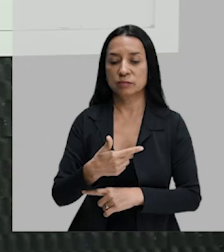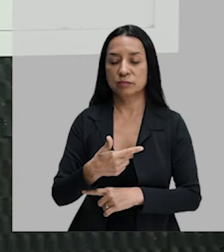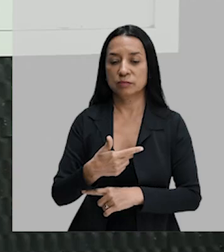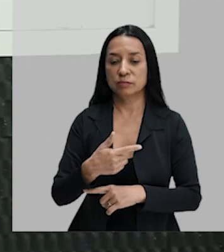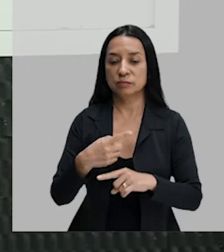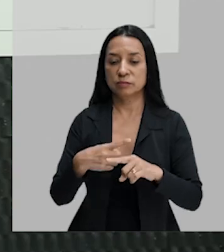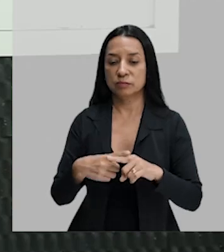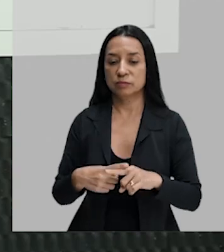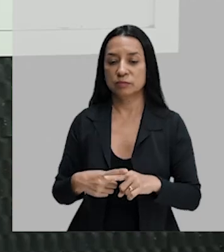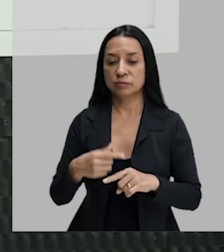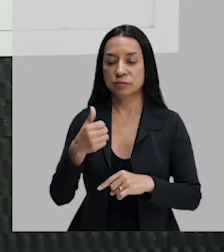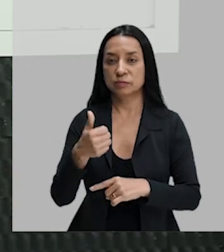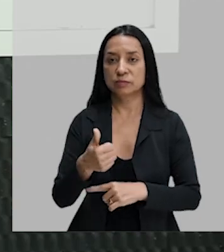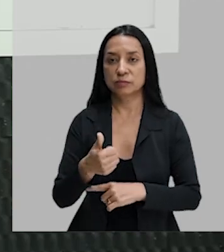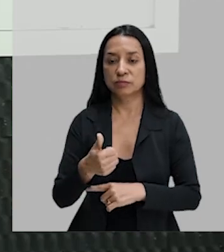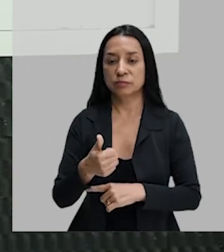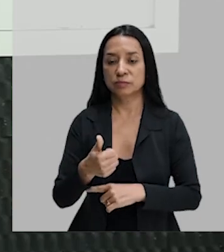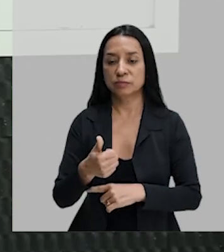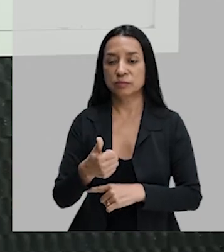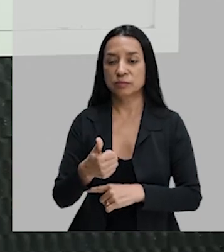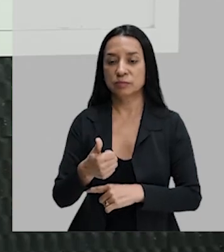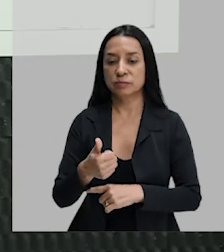X 1